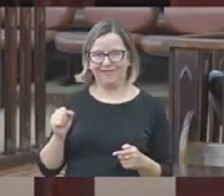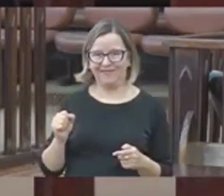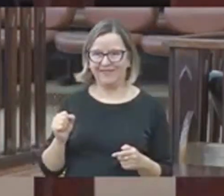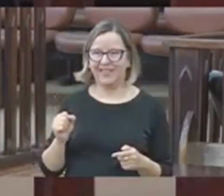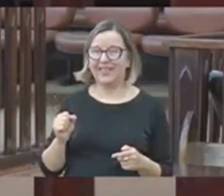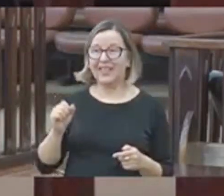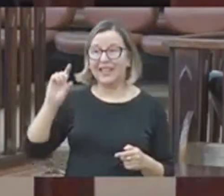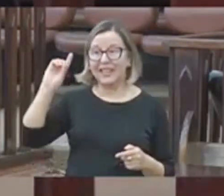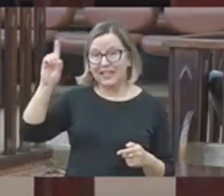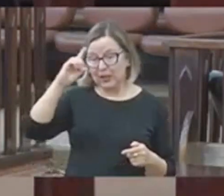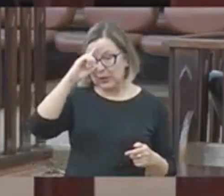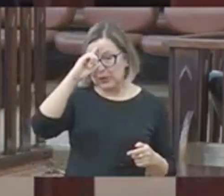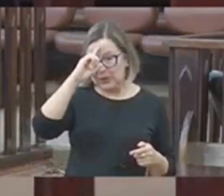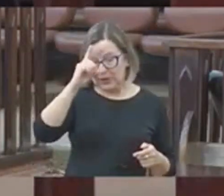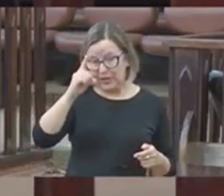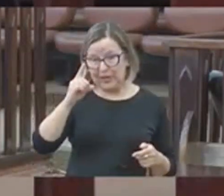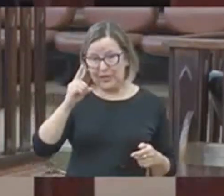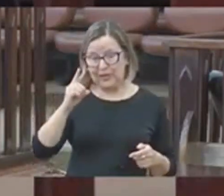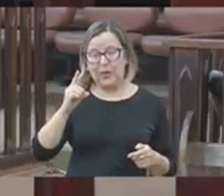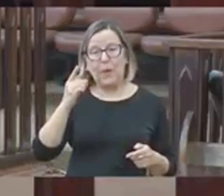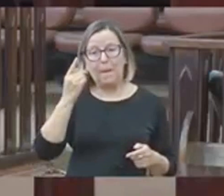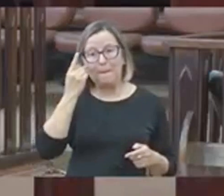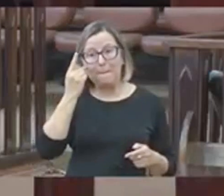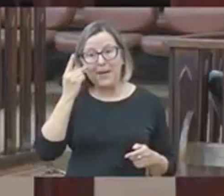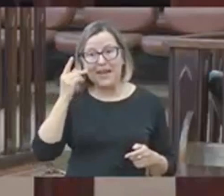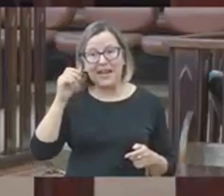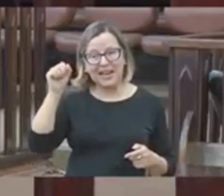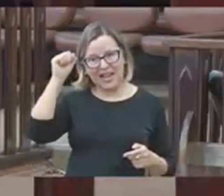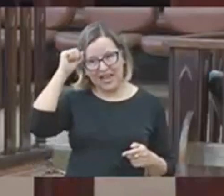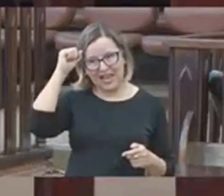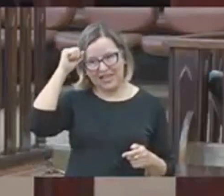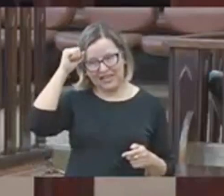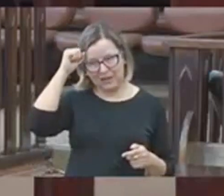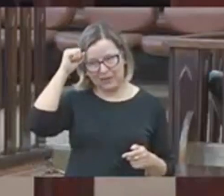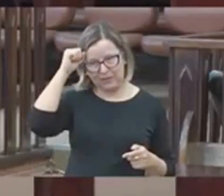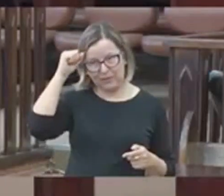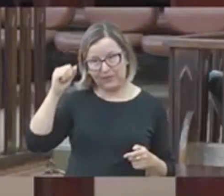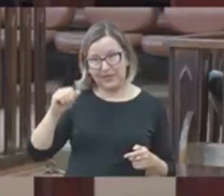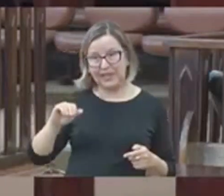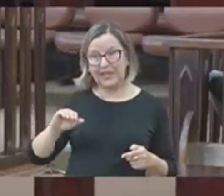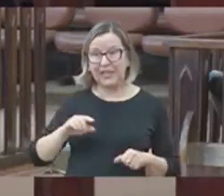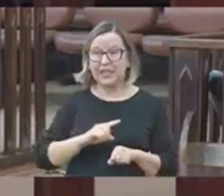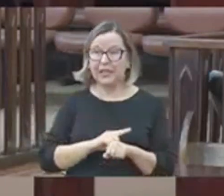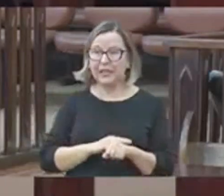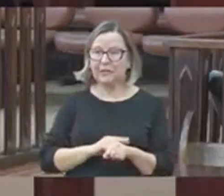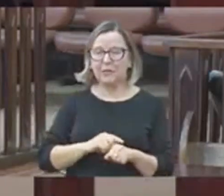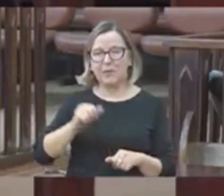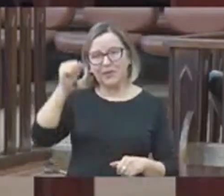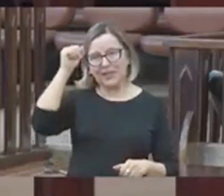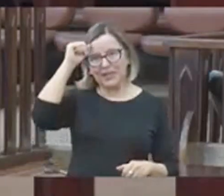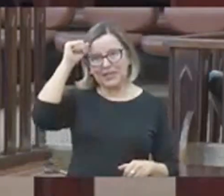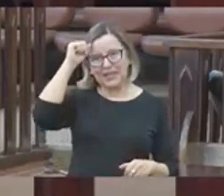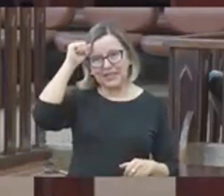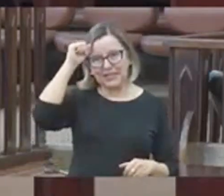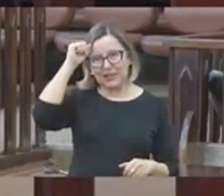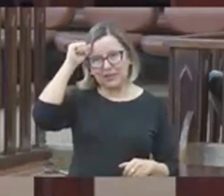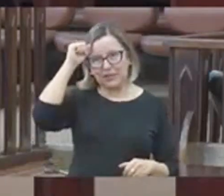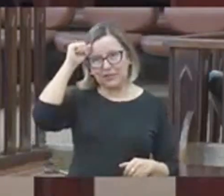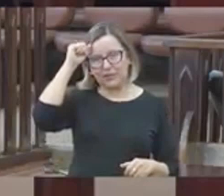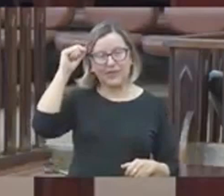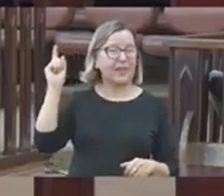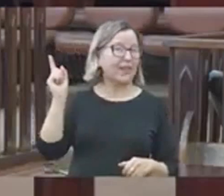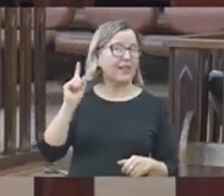família. E quando ele peca, quando ele desobedece a Deus, quando ele não crê